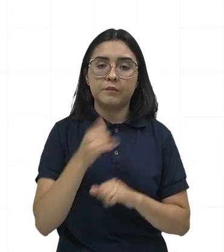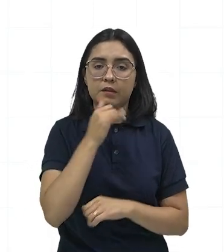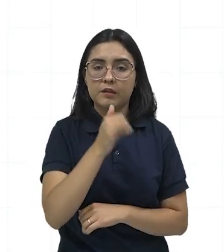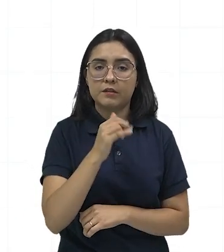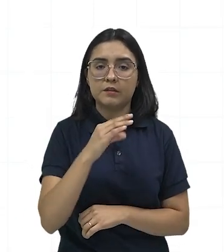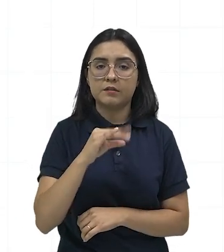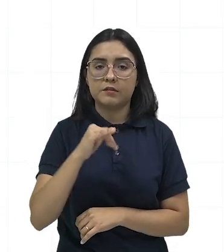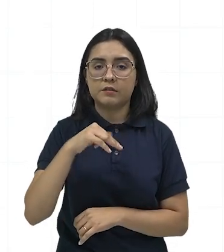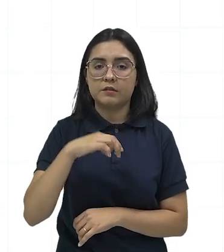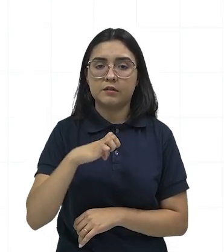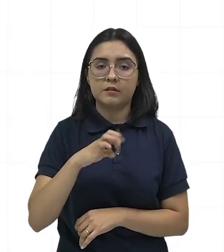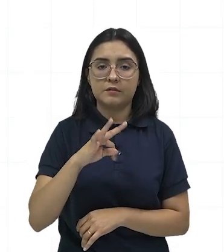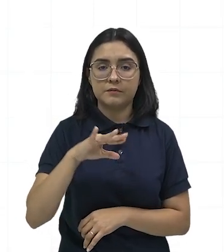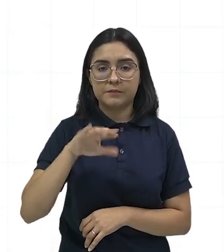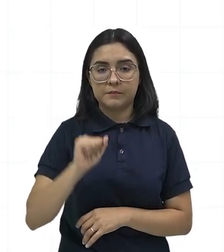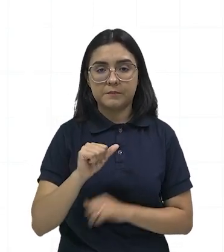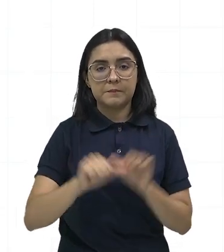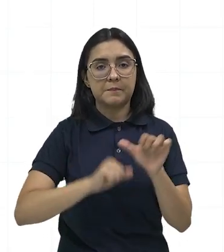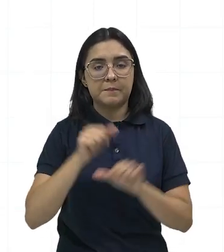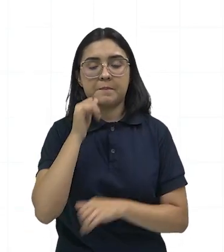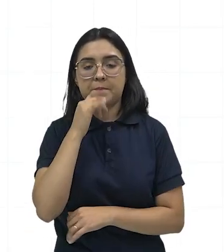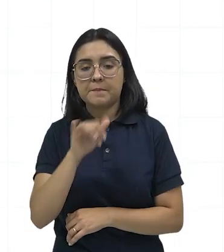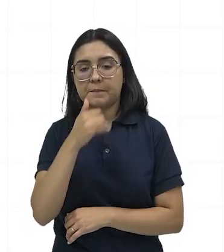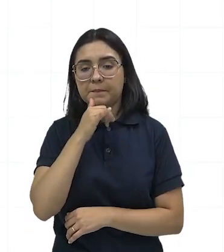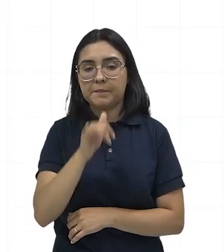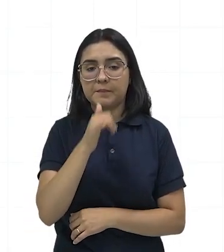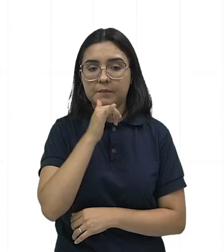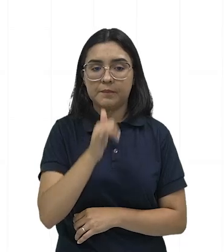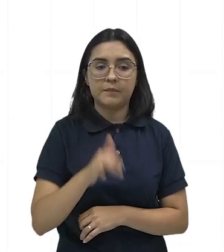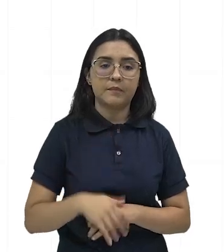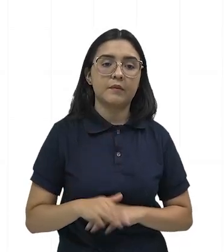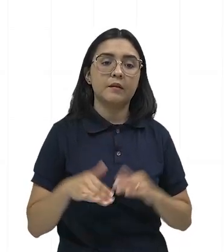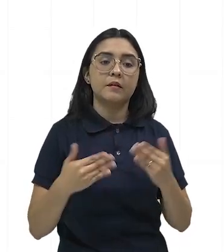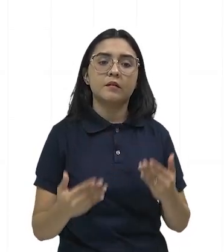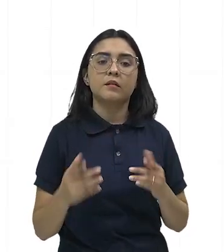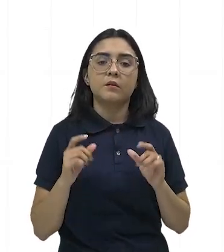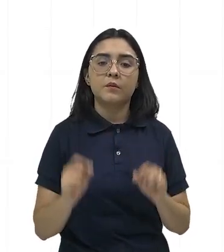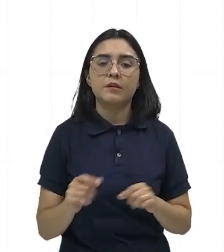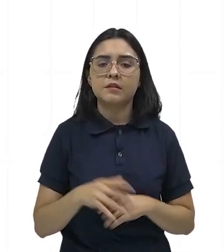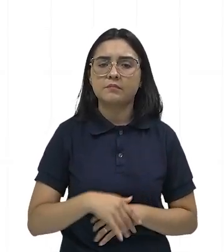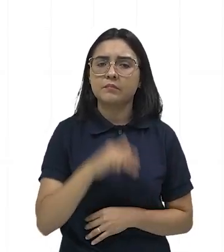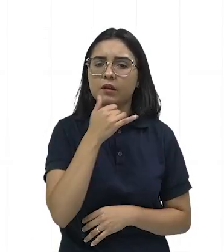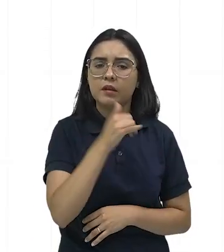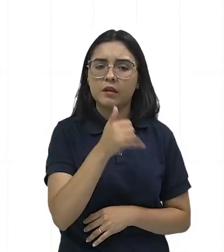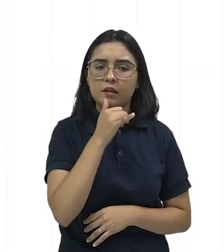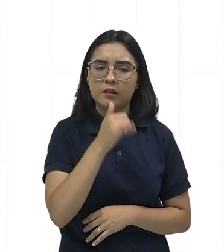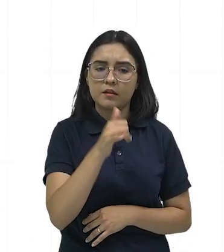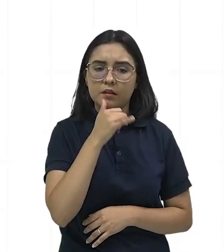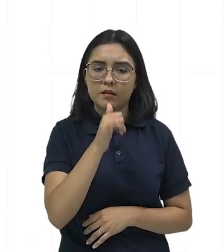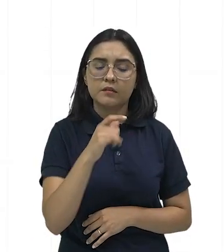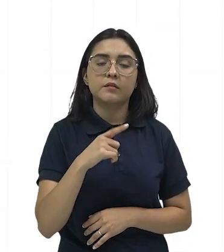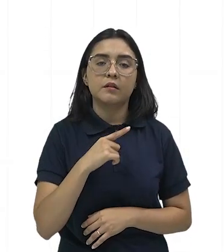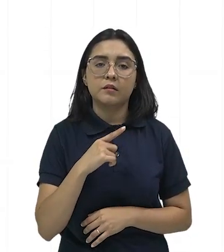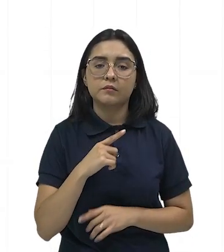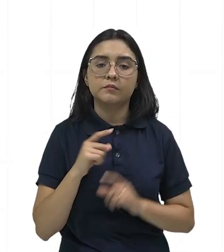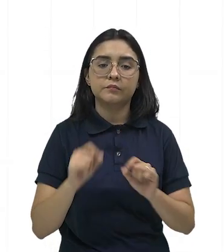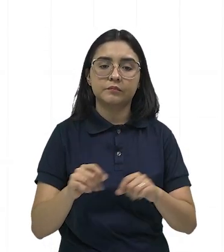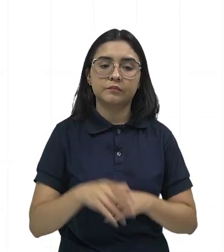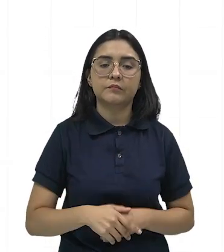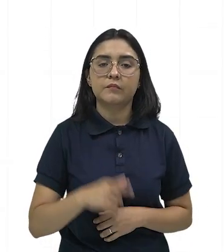cinética em eletricidade. E aí, essa eletricidade, ó, ela é encaminhada,